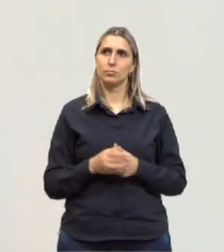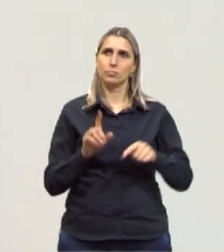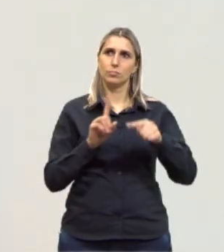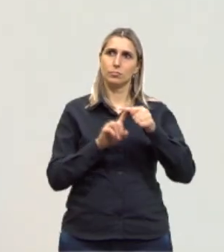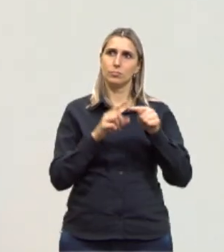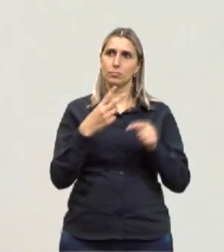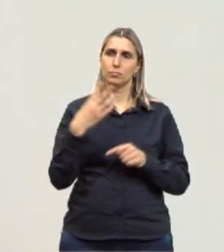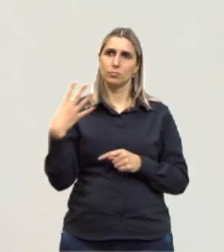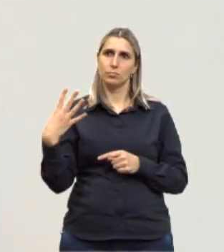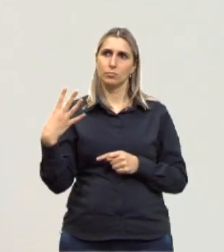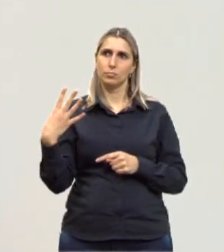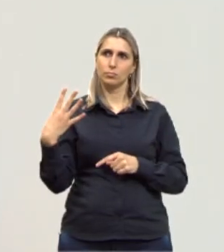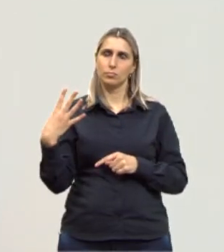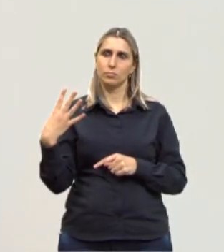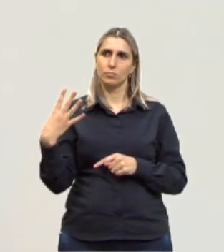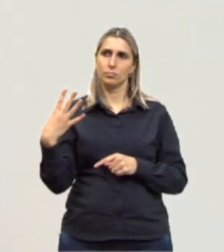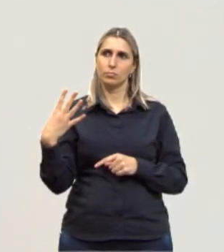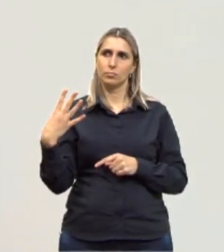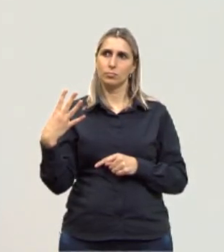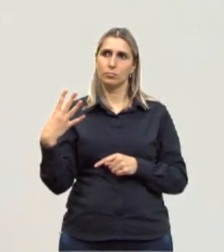Mais 24,